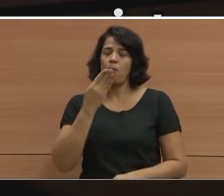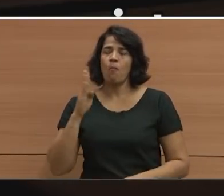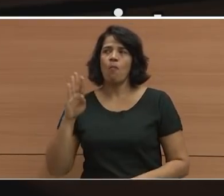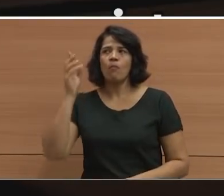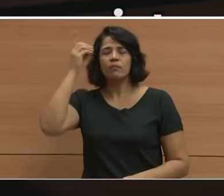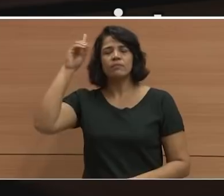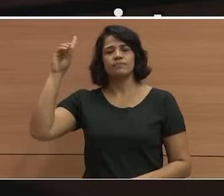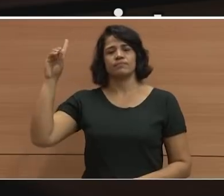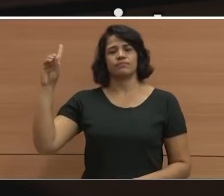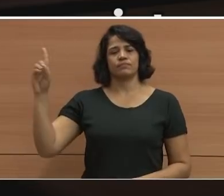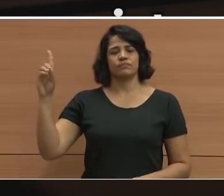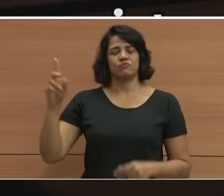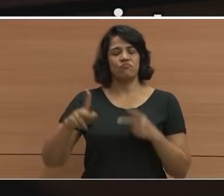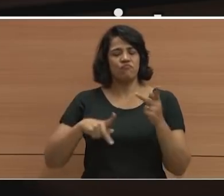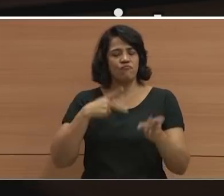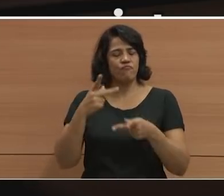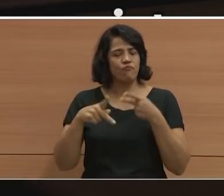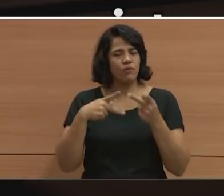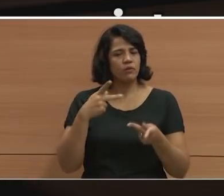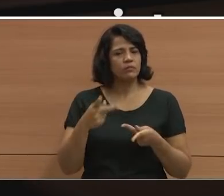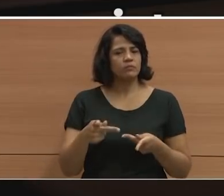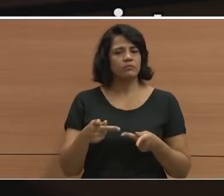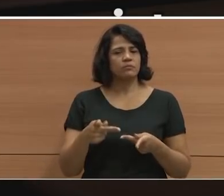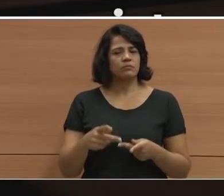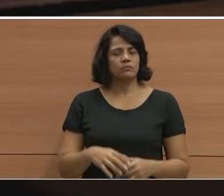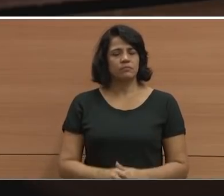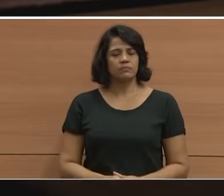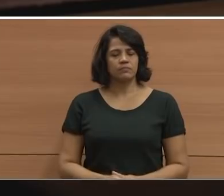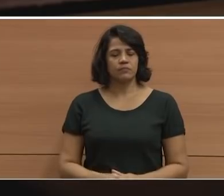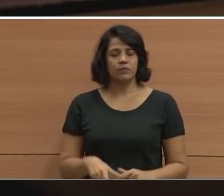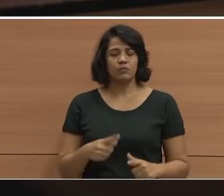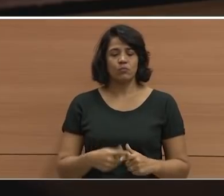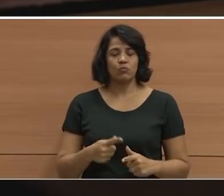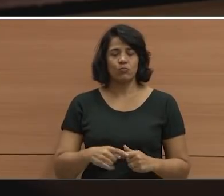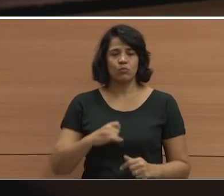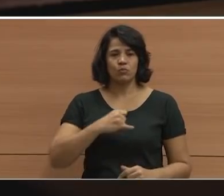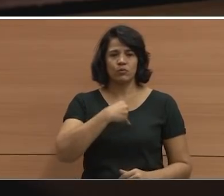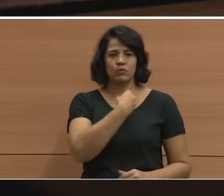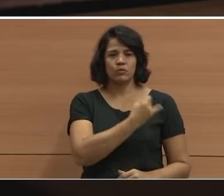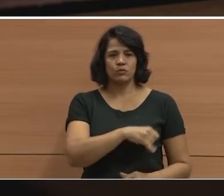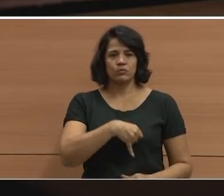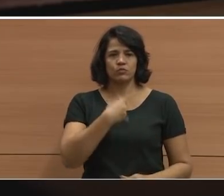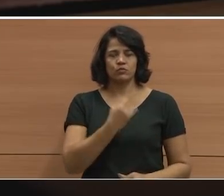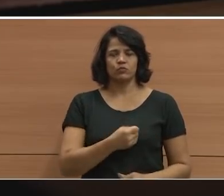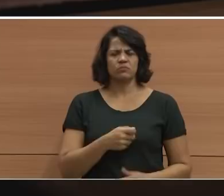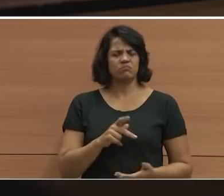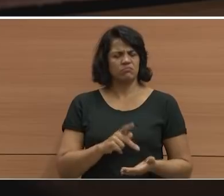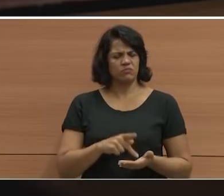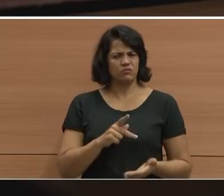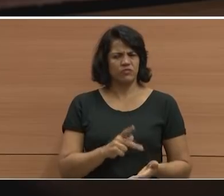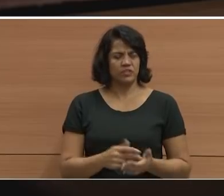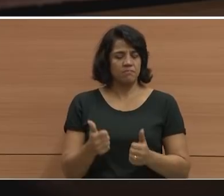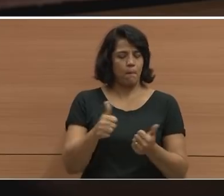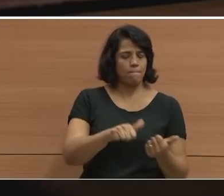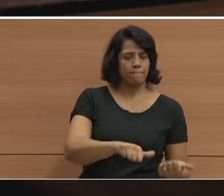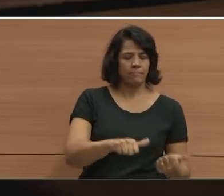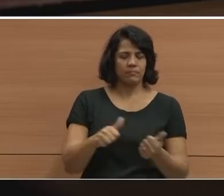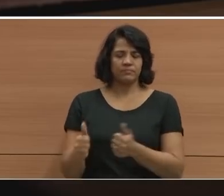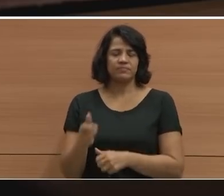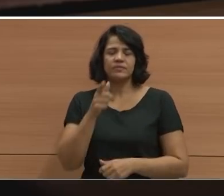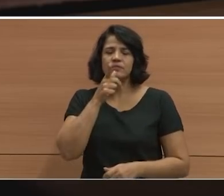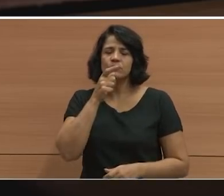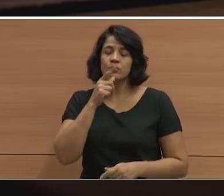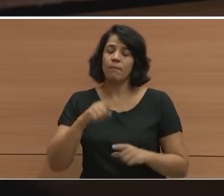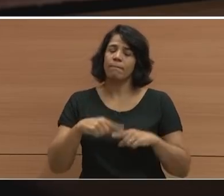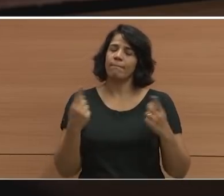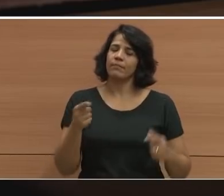a qual disse ele: de mim ouvistes. Porque João, na verdade, batizou com água, mas vós sereis